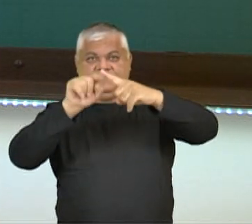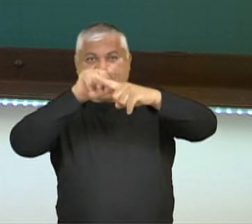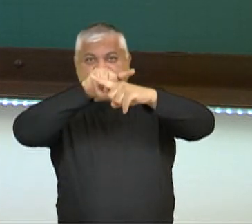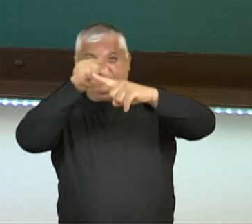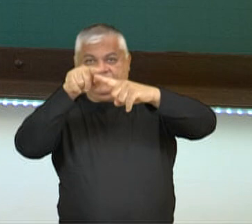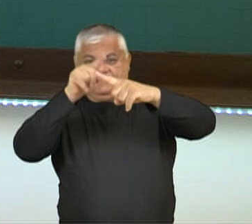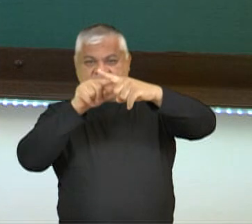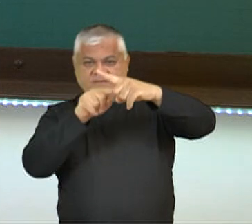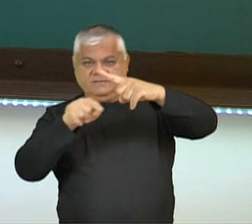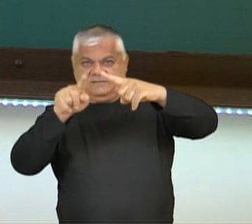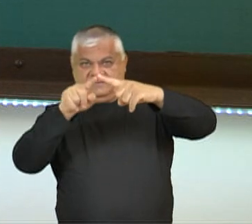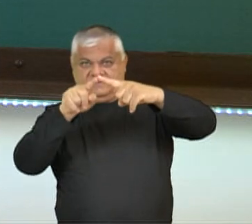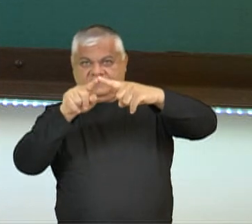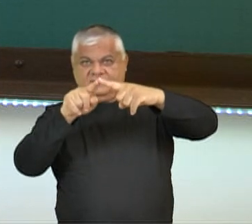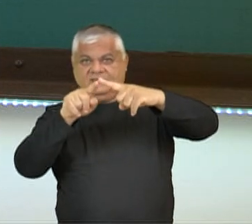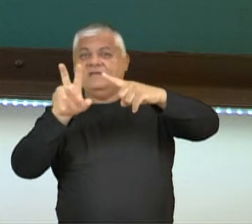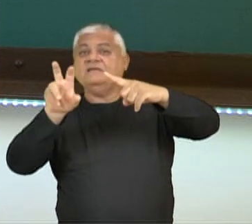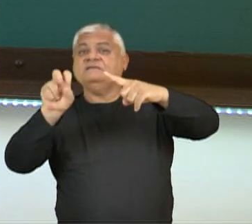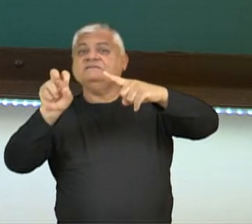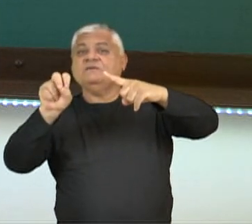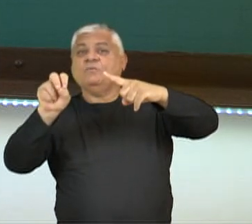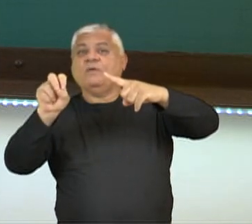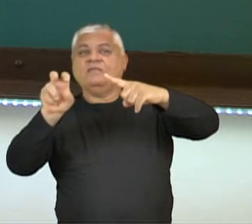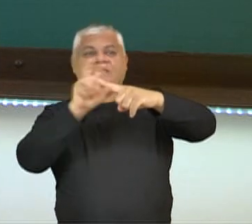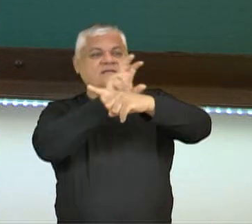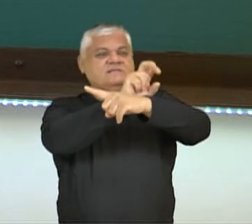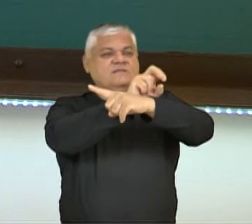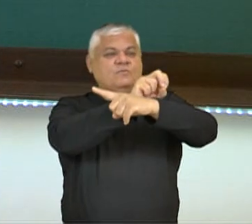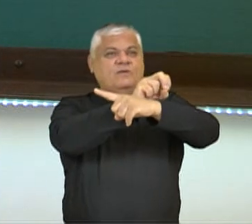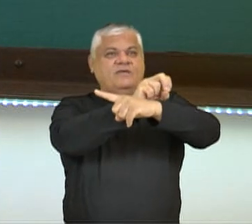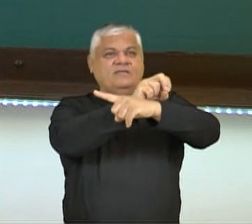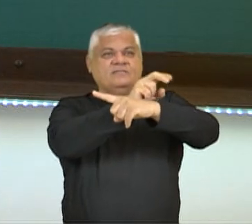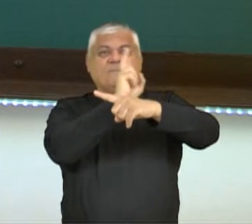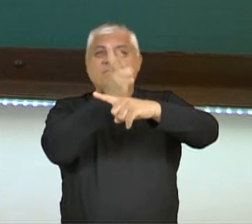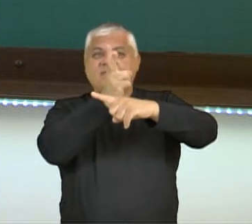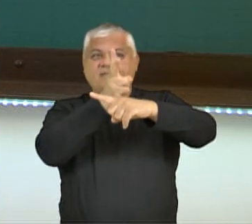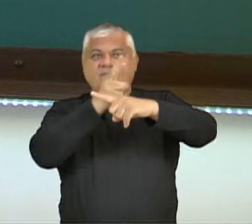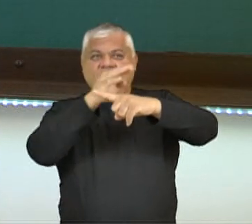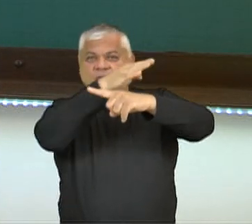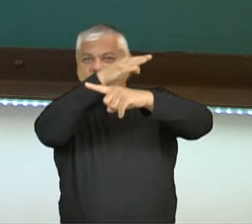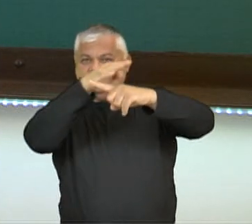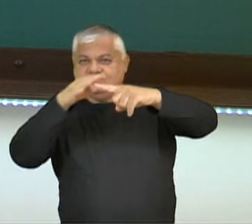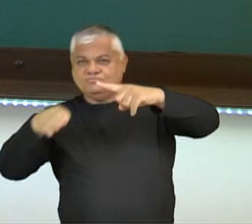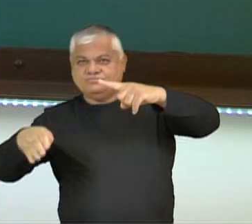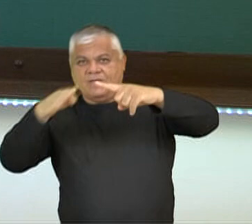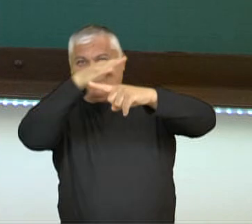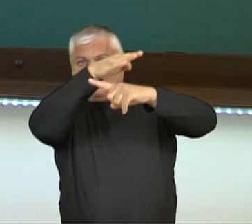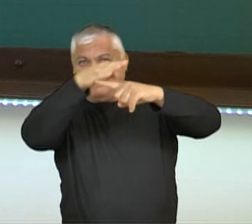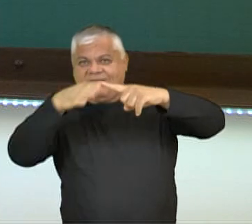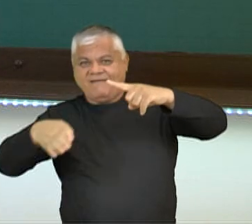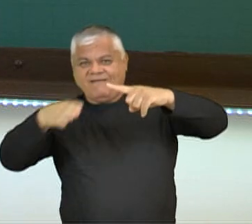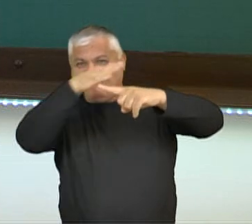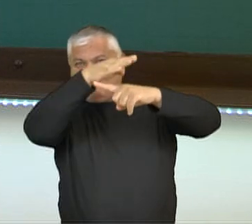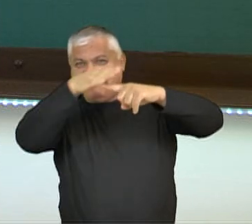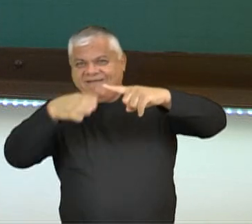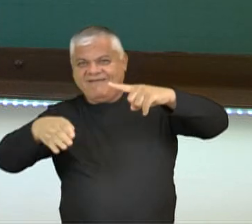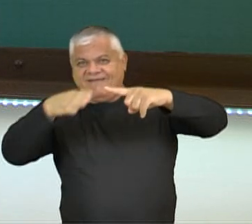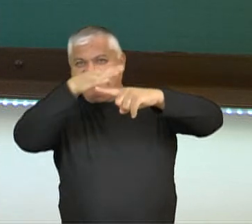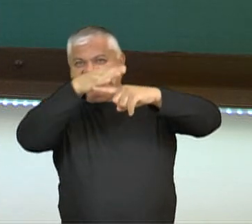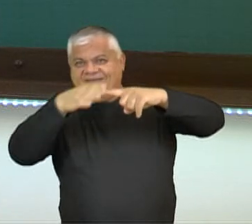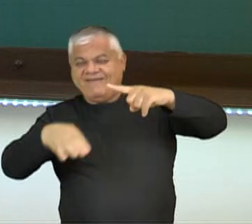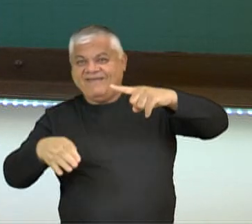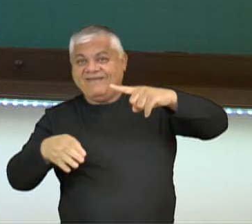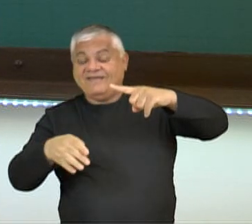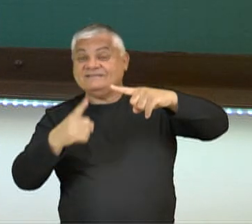alfa e o 50, eles estão do mesmo lado da reta, ó, estão do lado de cima lá, ó. Então, eles têm que somar